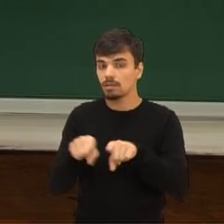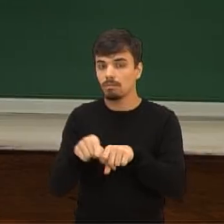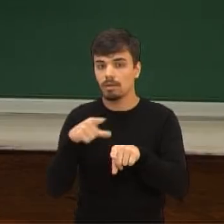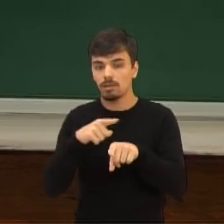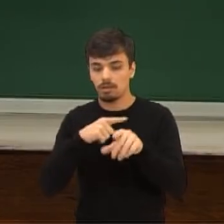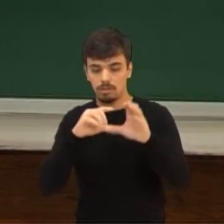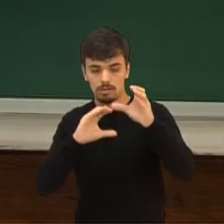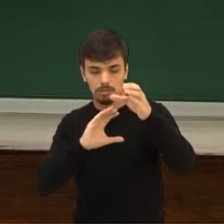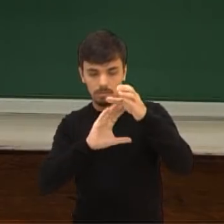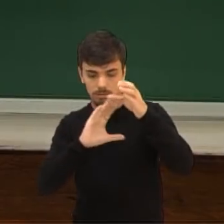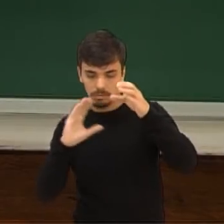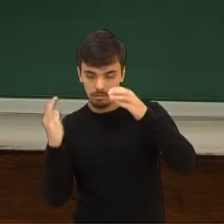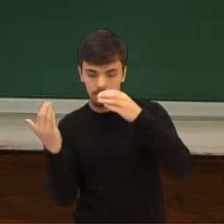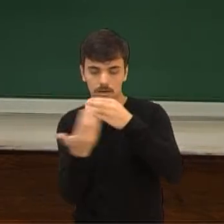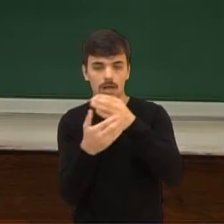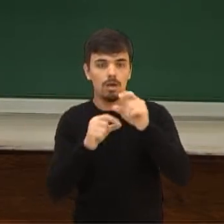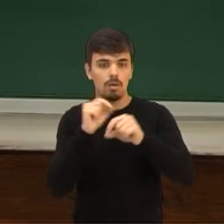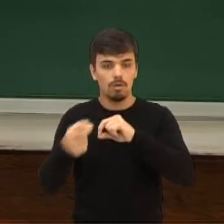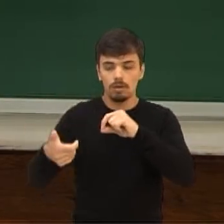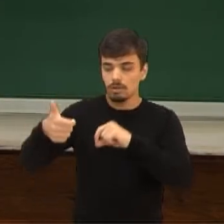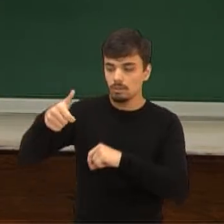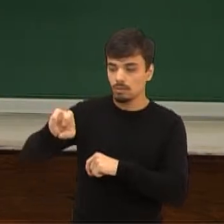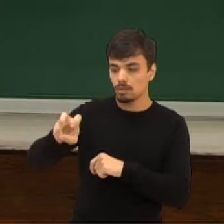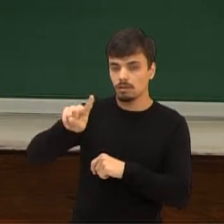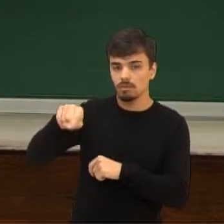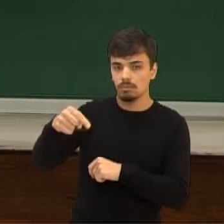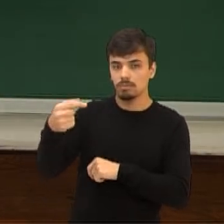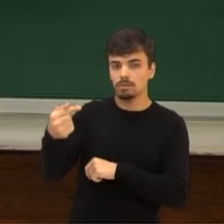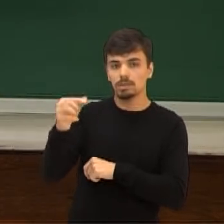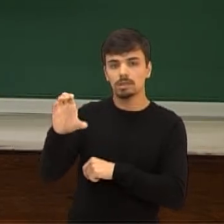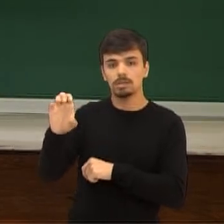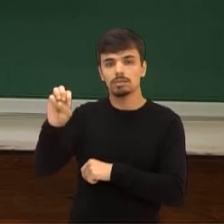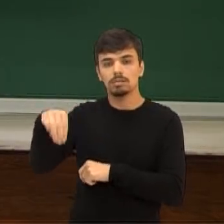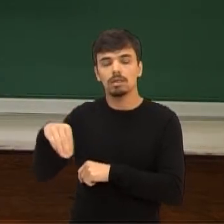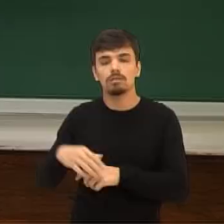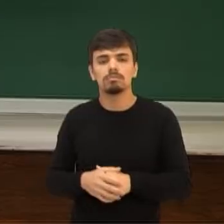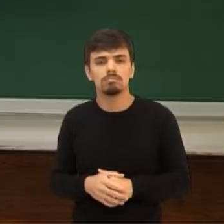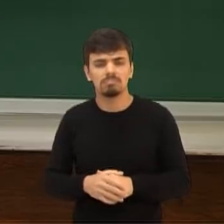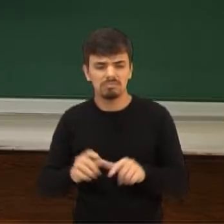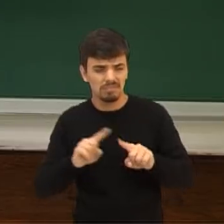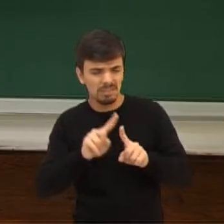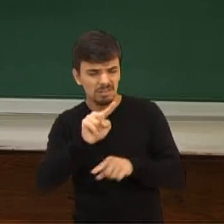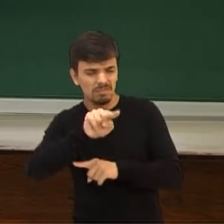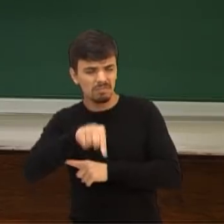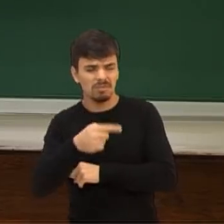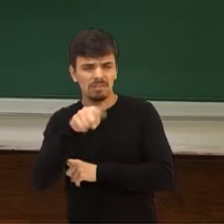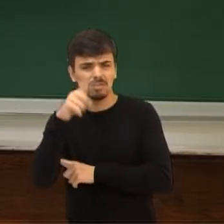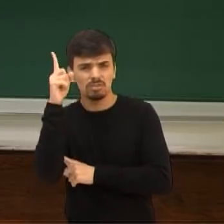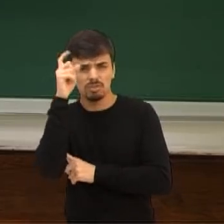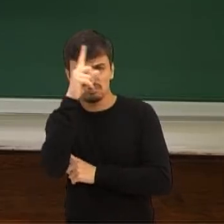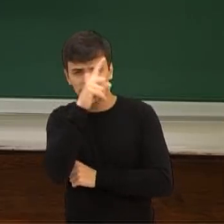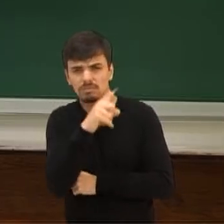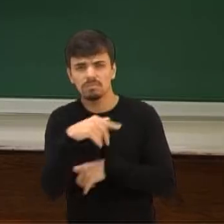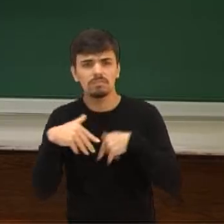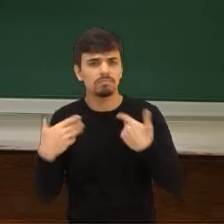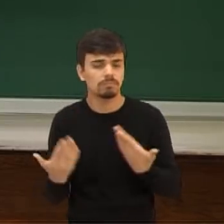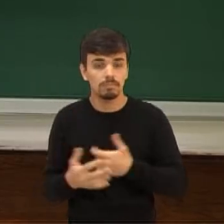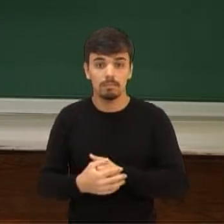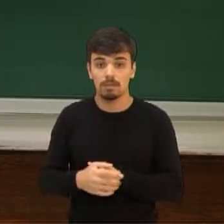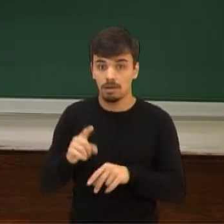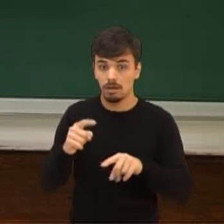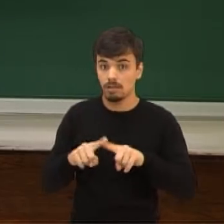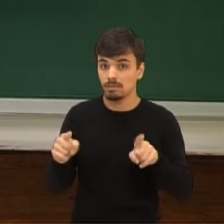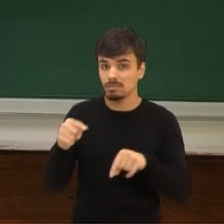lateral medindo 15,7 centímetros. Prof, vírgula é muito difícil, só que aqui nós estamos